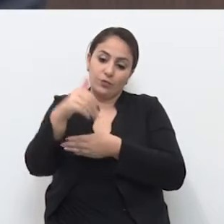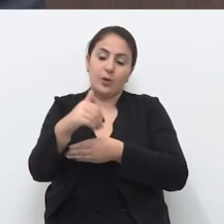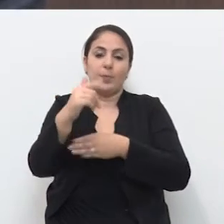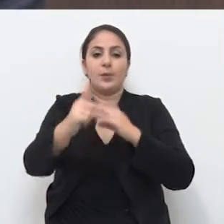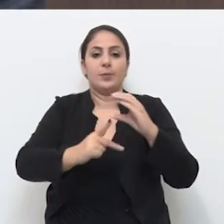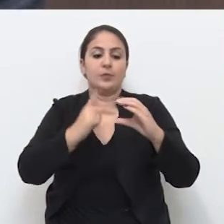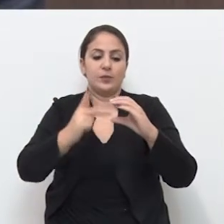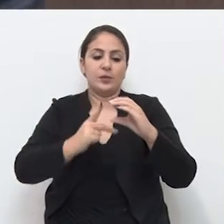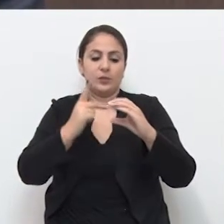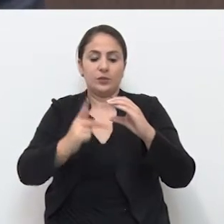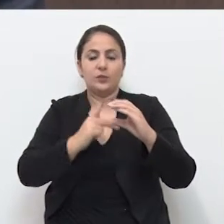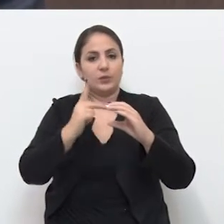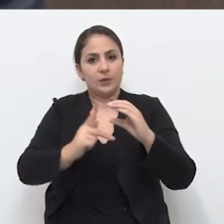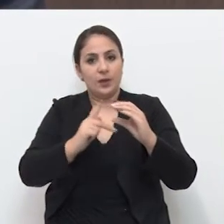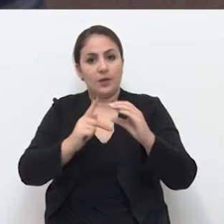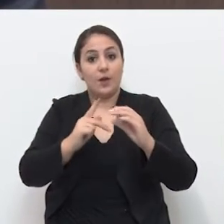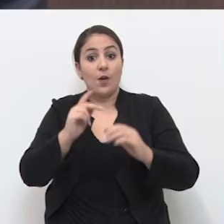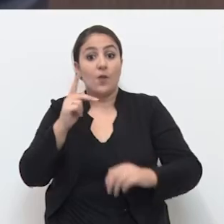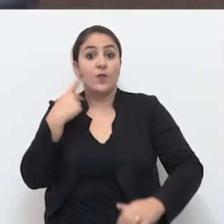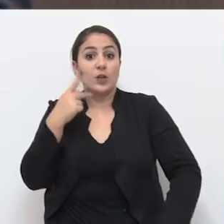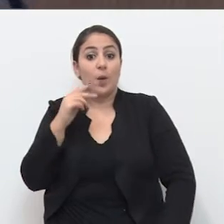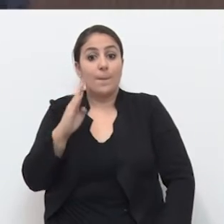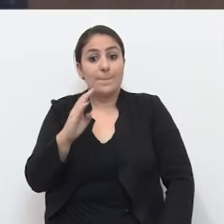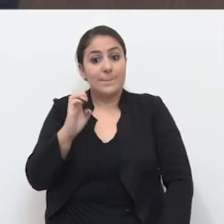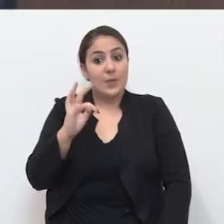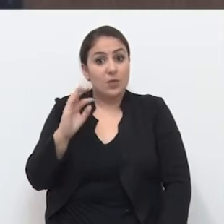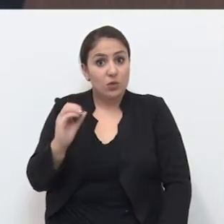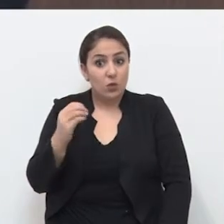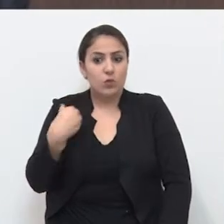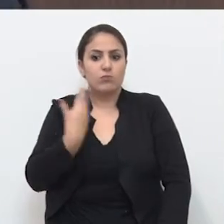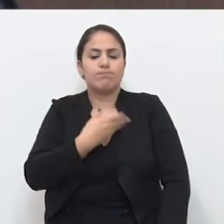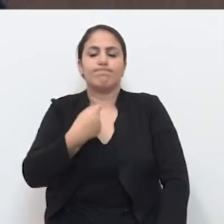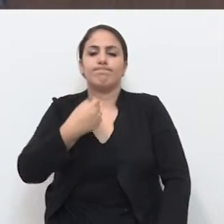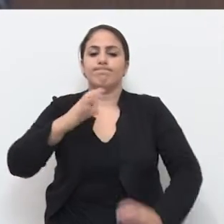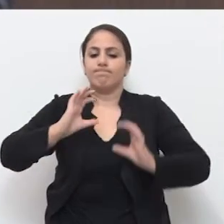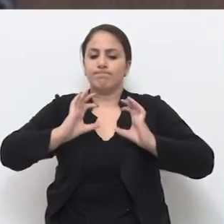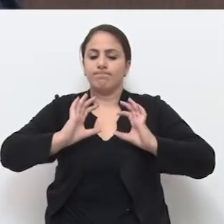Câmara de Vereadores, vereador Beto, e nós temos que ter muita